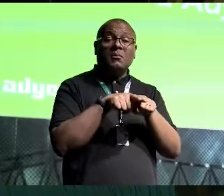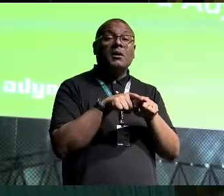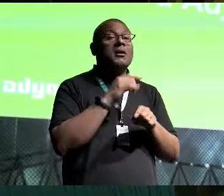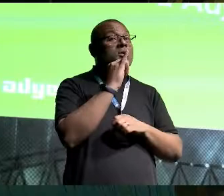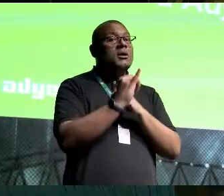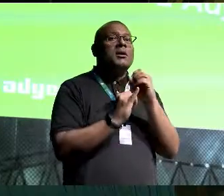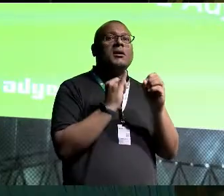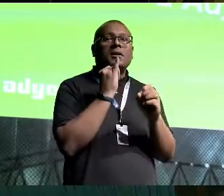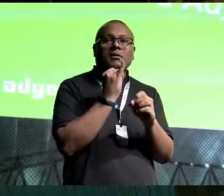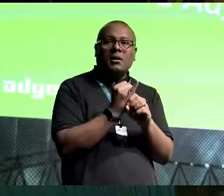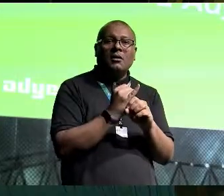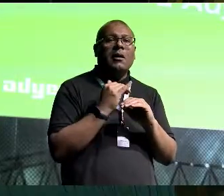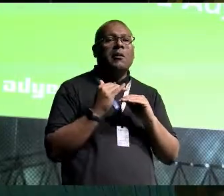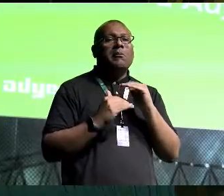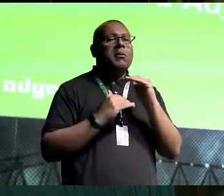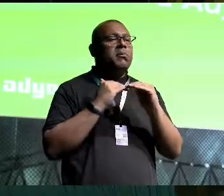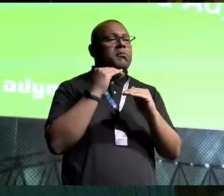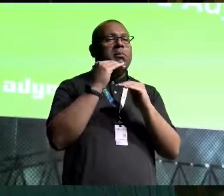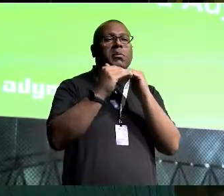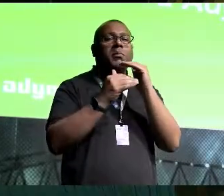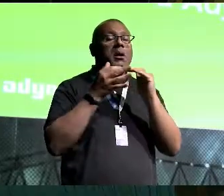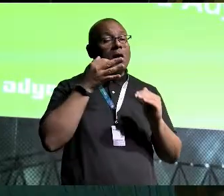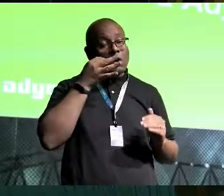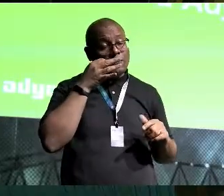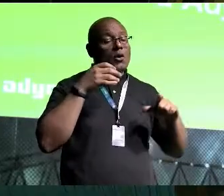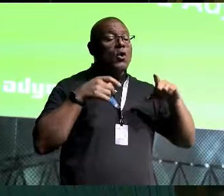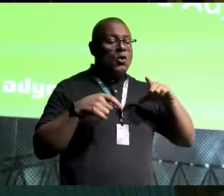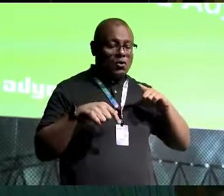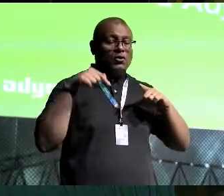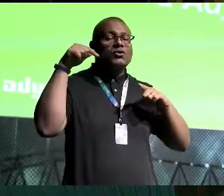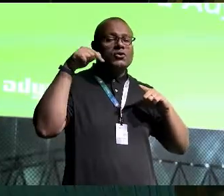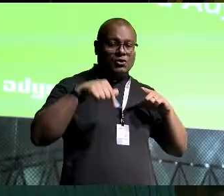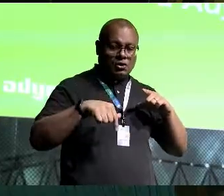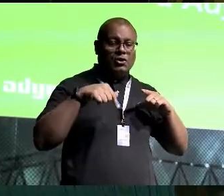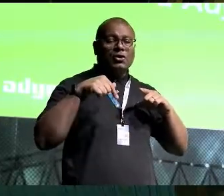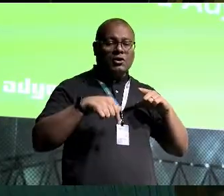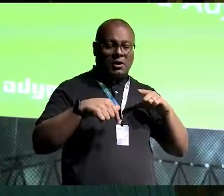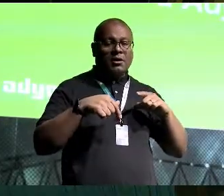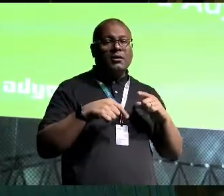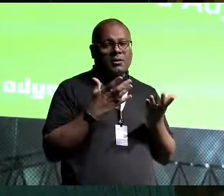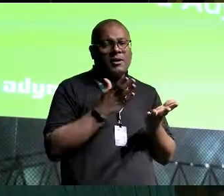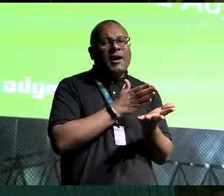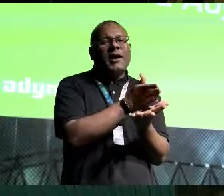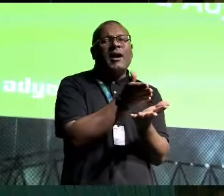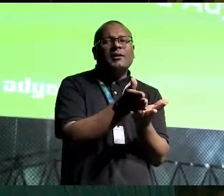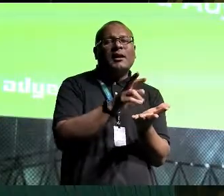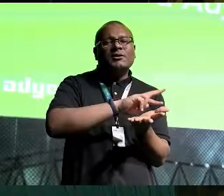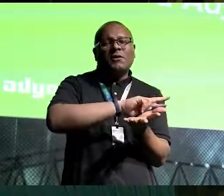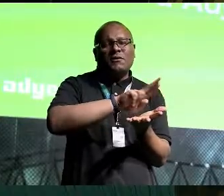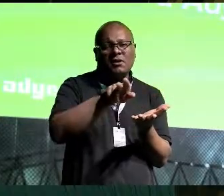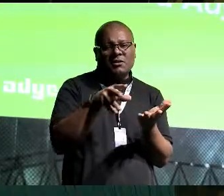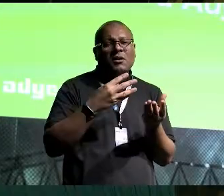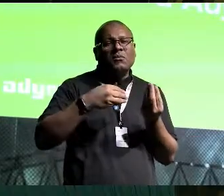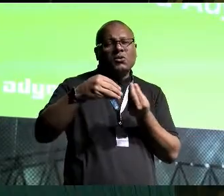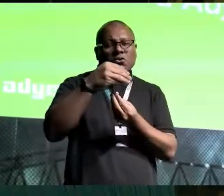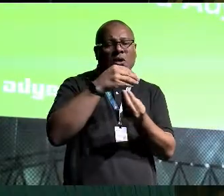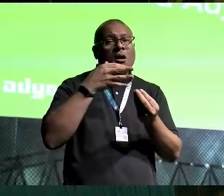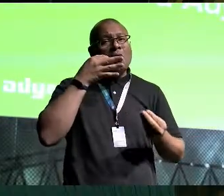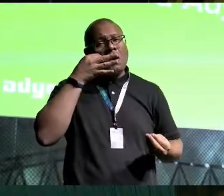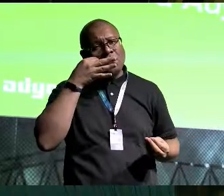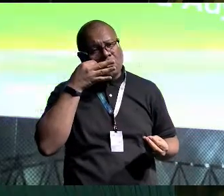online e depois evoluiu até o mundo físico. Então, hoje a gente trabalha mais na parte do Omnichannel, que tem tanto o mundo online quanto o mundo